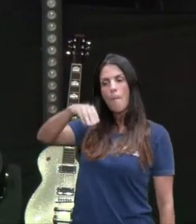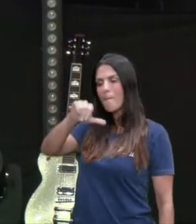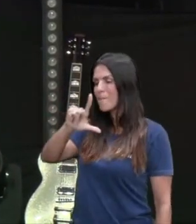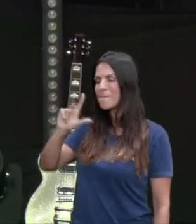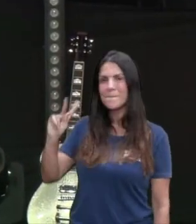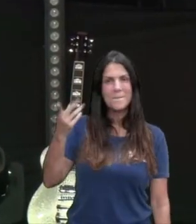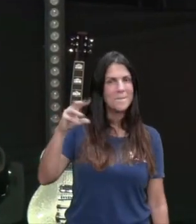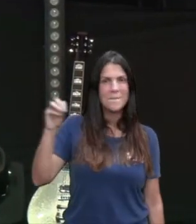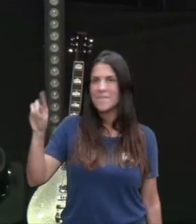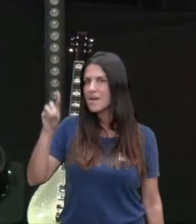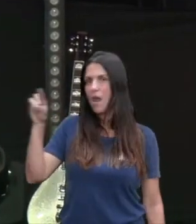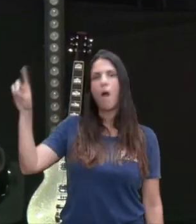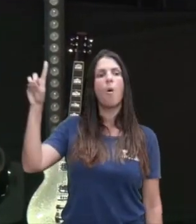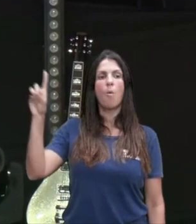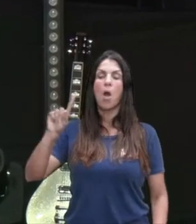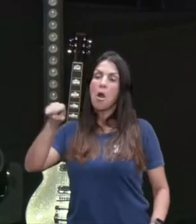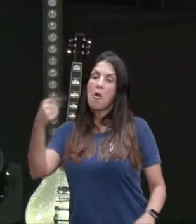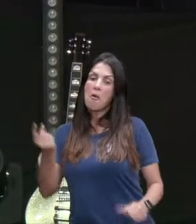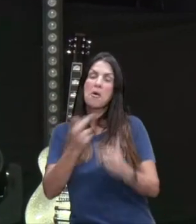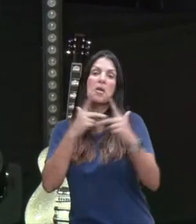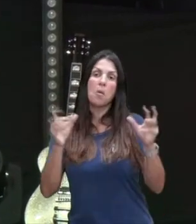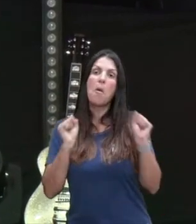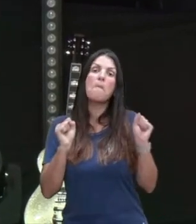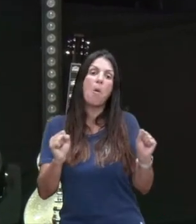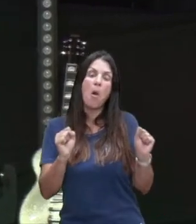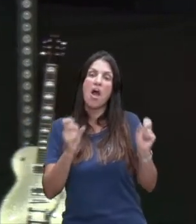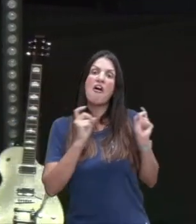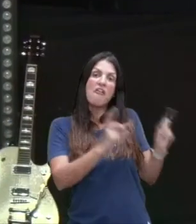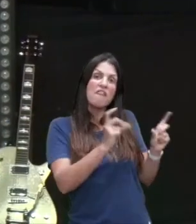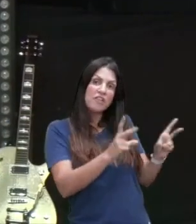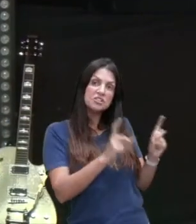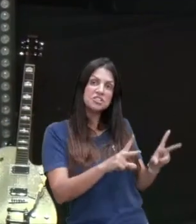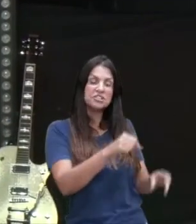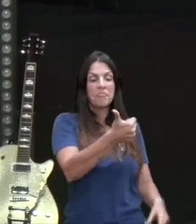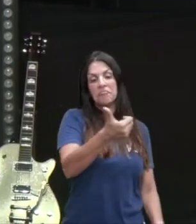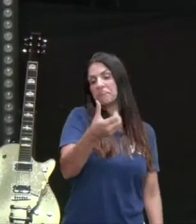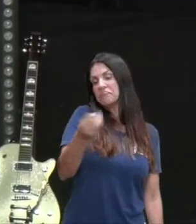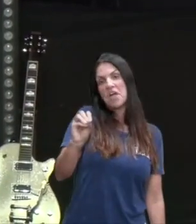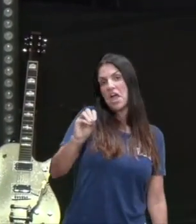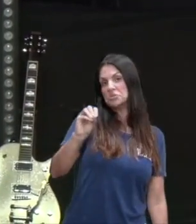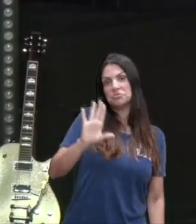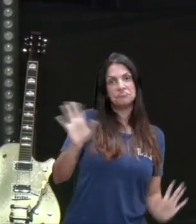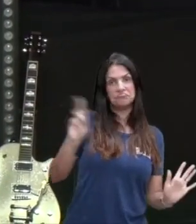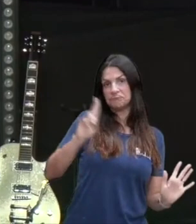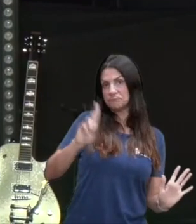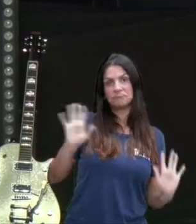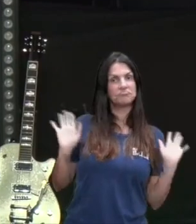você vendida por 10 reais sim ou não vale um valor